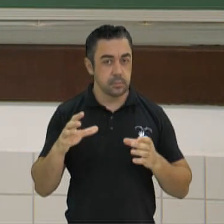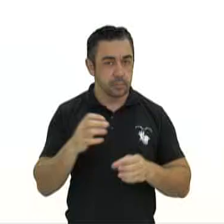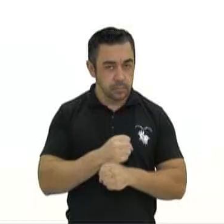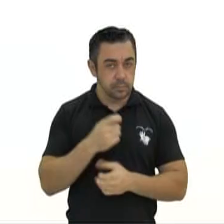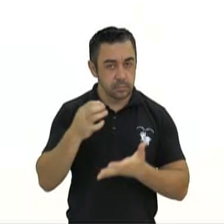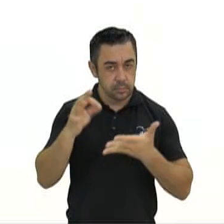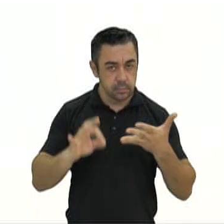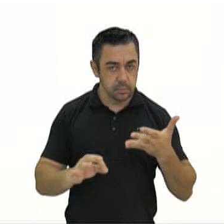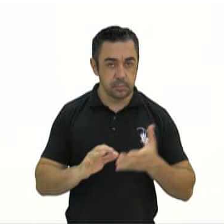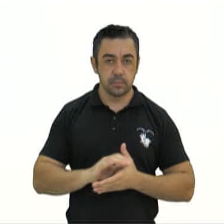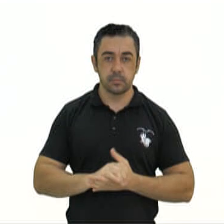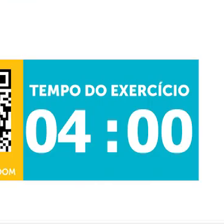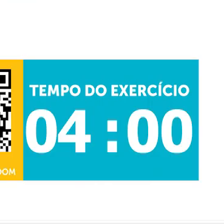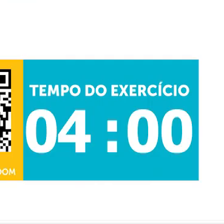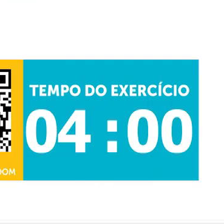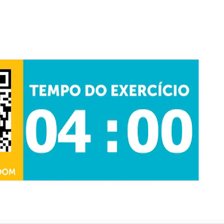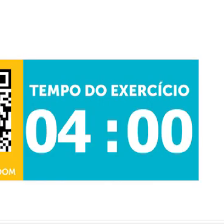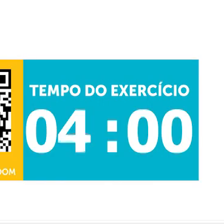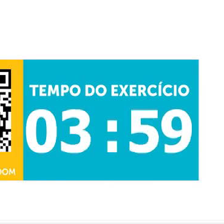correção.